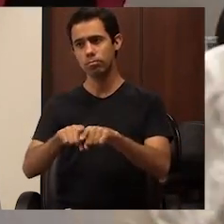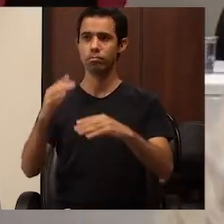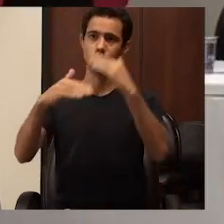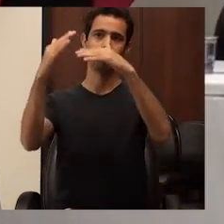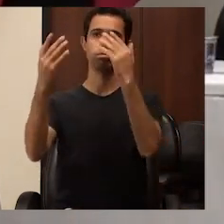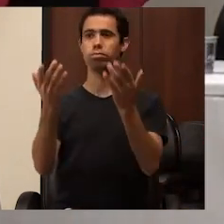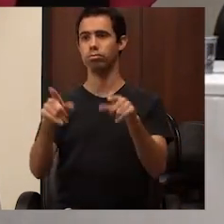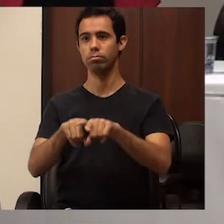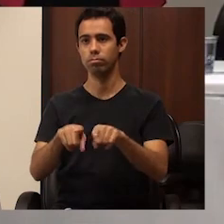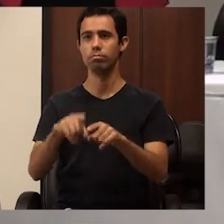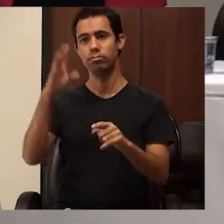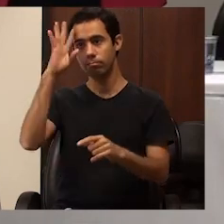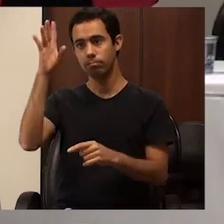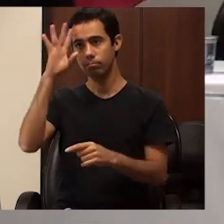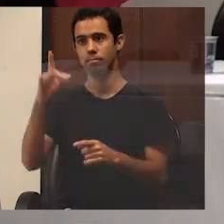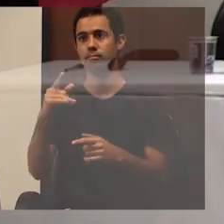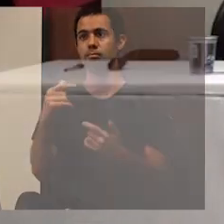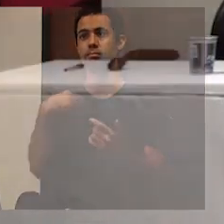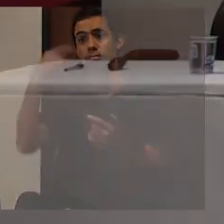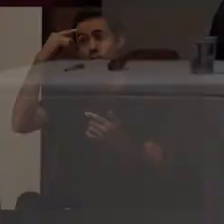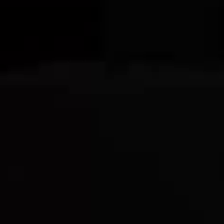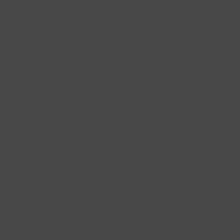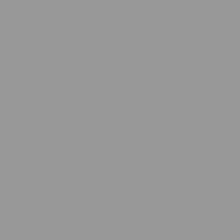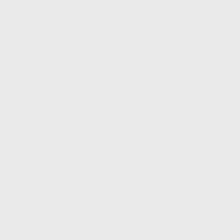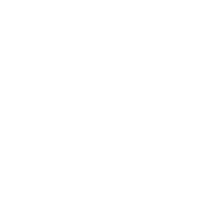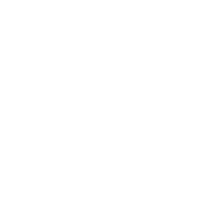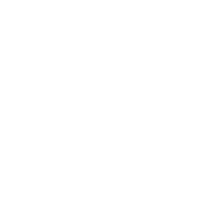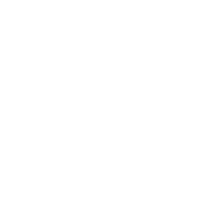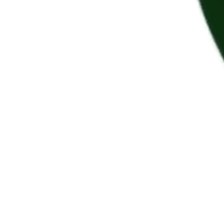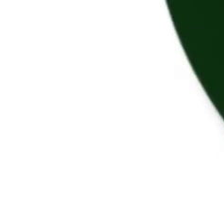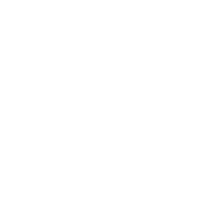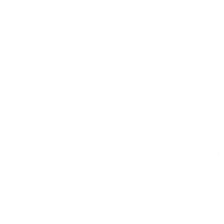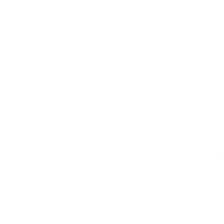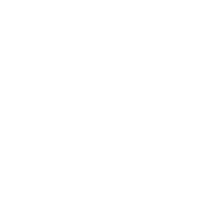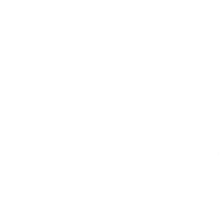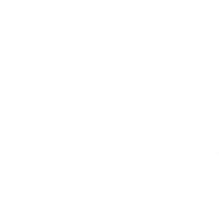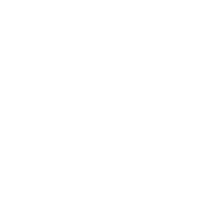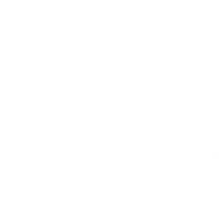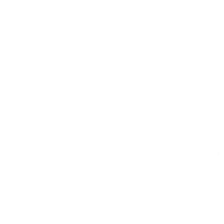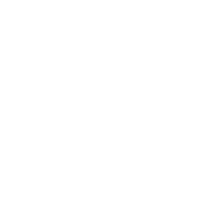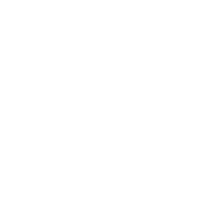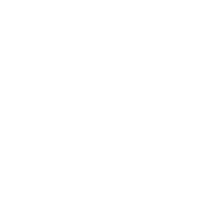pensar em alterações e mudanças, né?